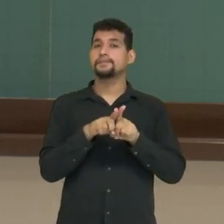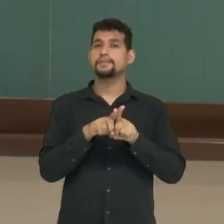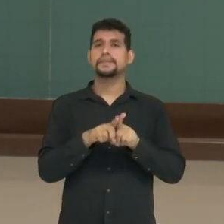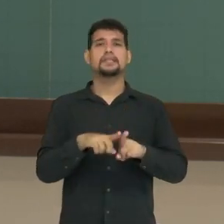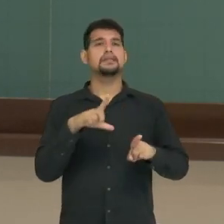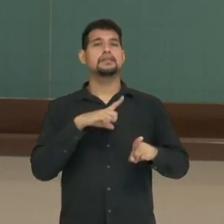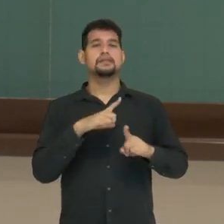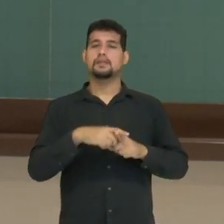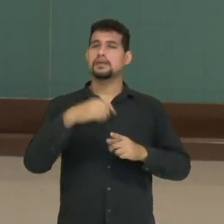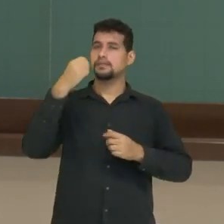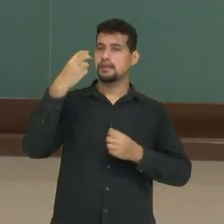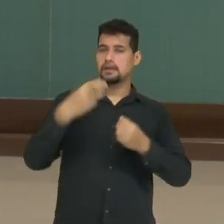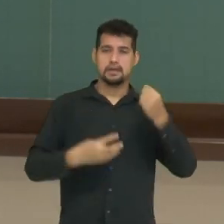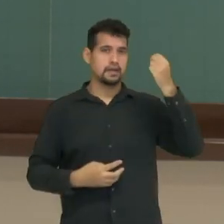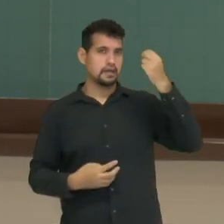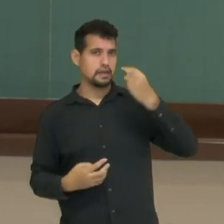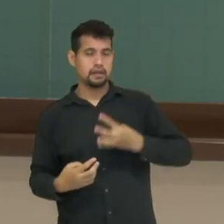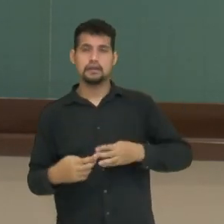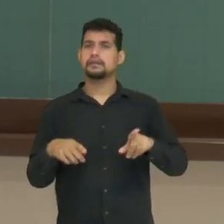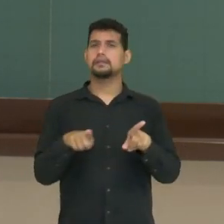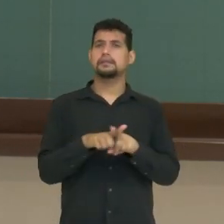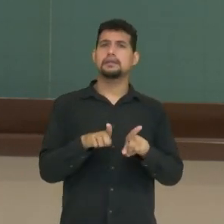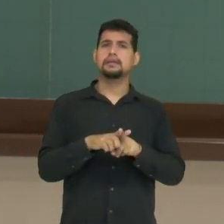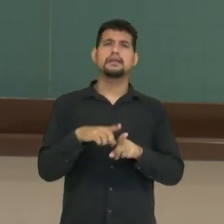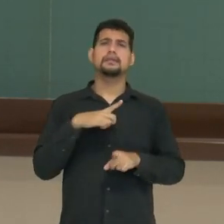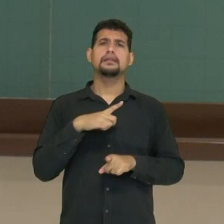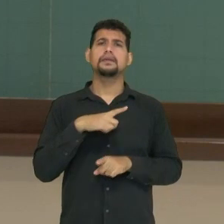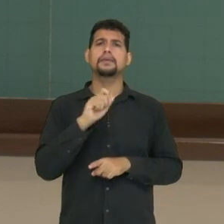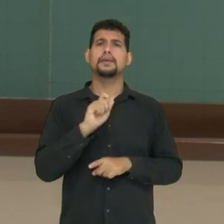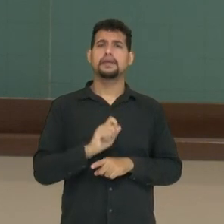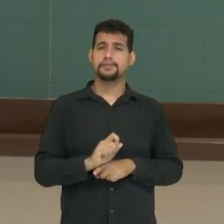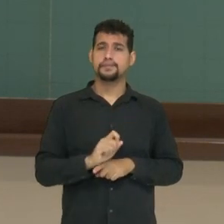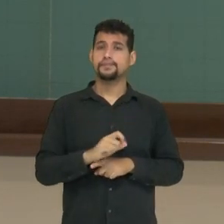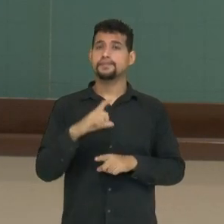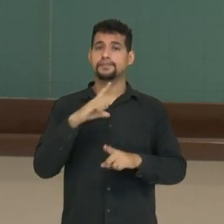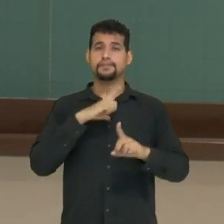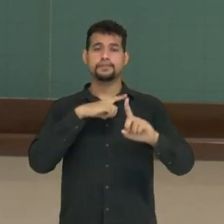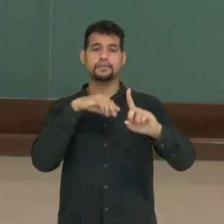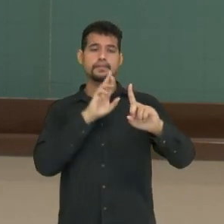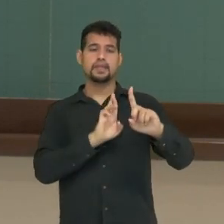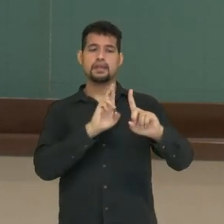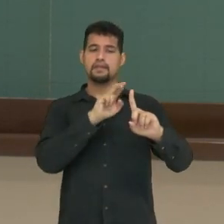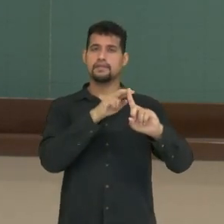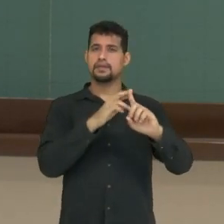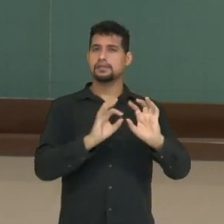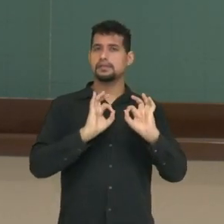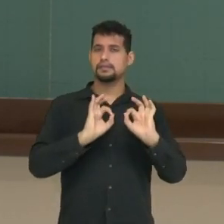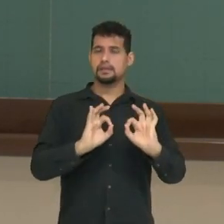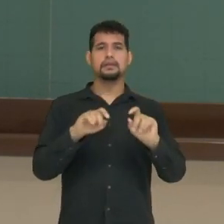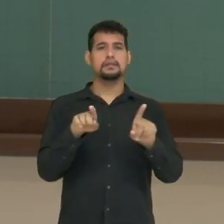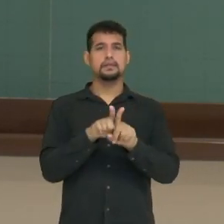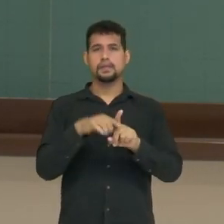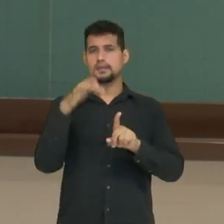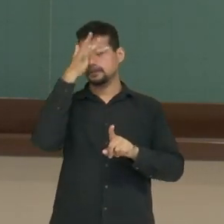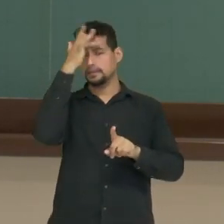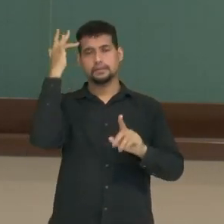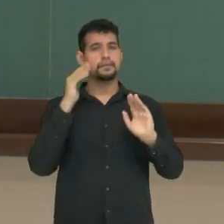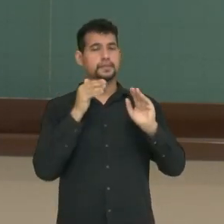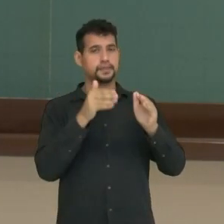um argumento de autoridade tem, por exemplo, a referência certa daquela pessoa que é especialista.